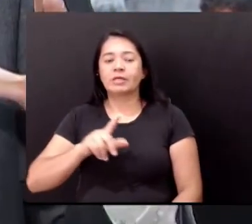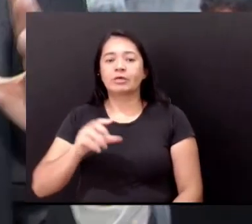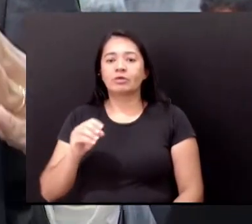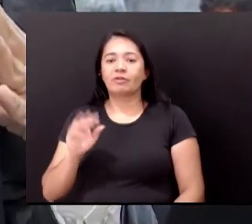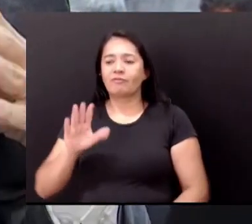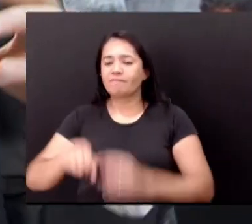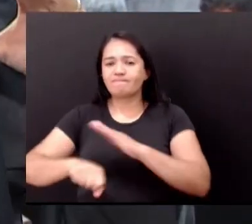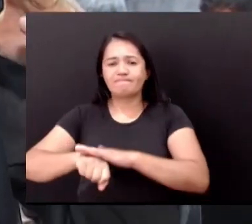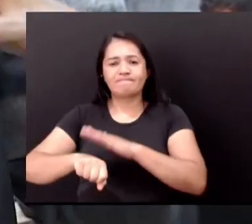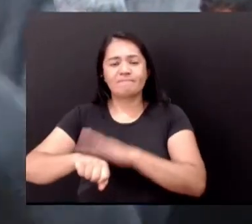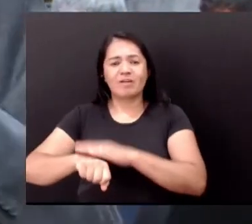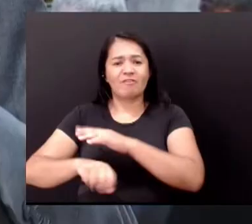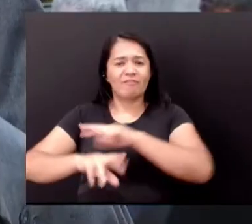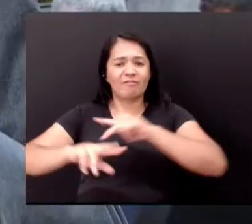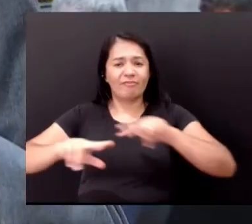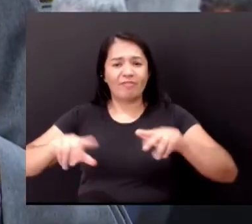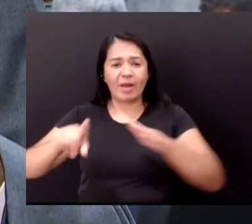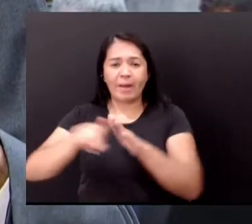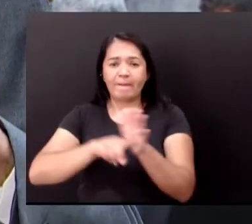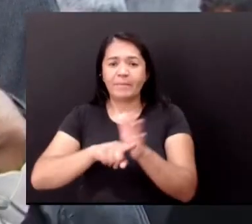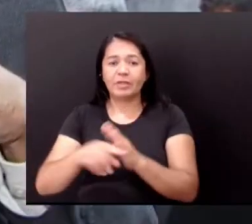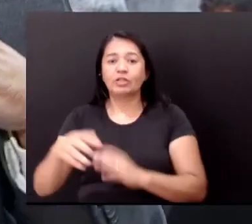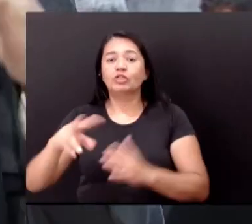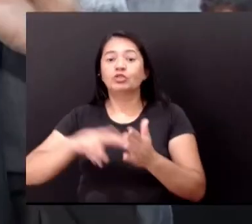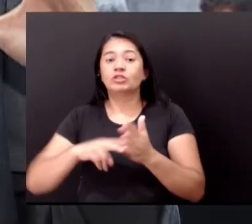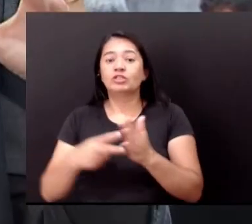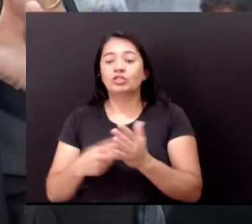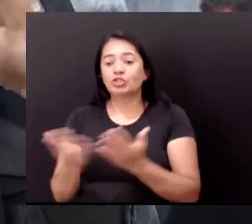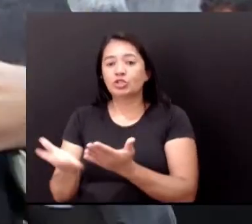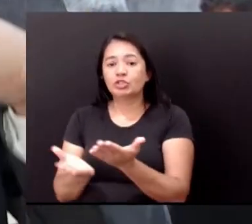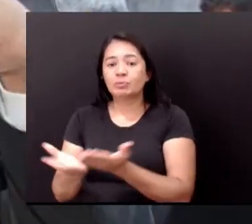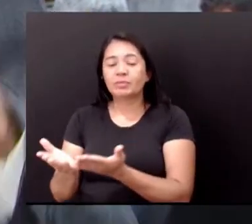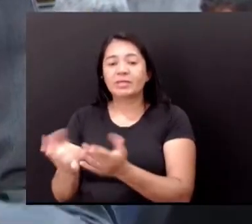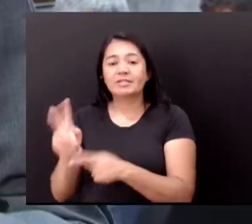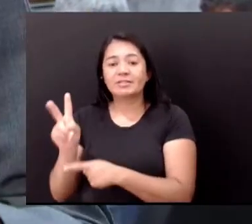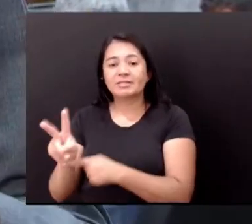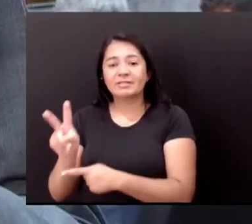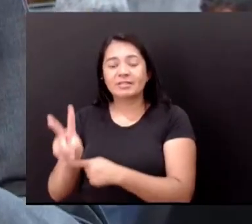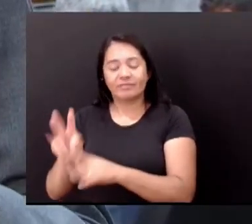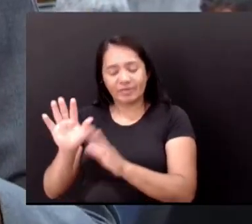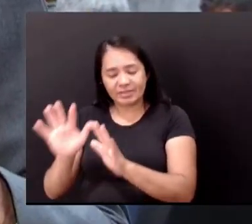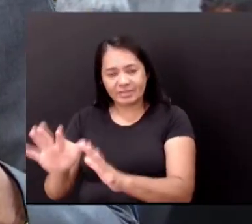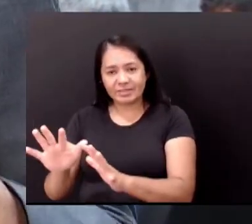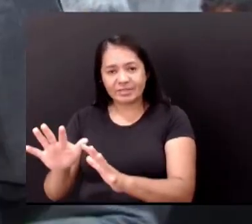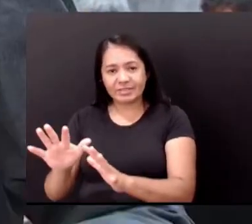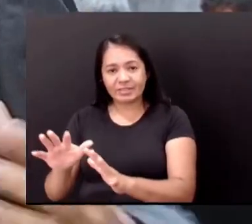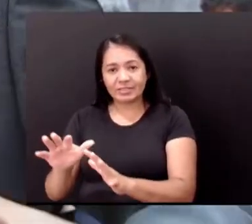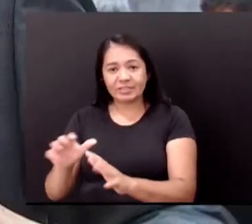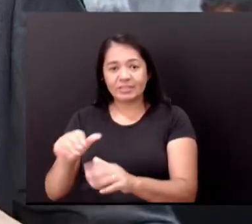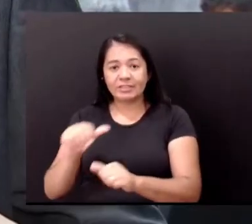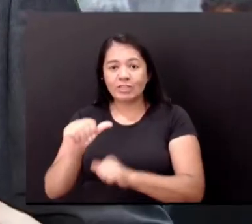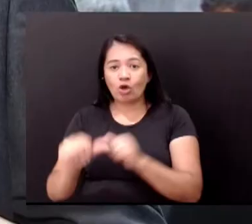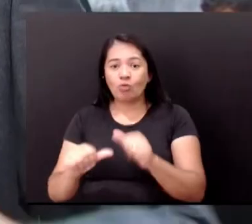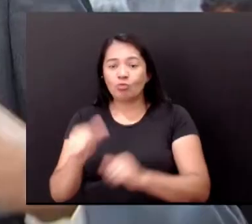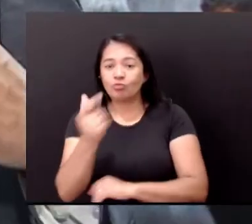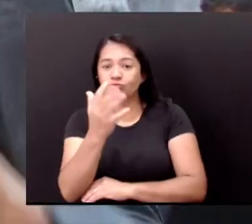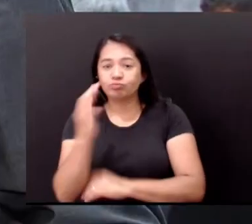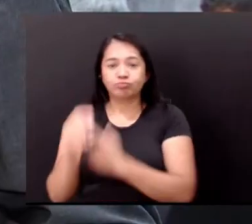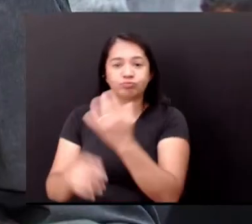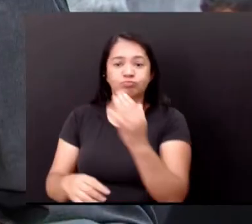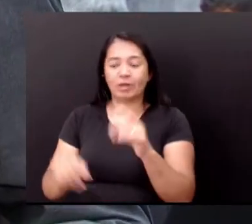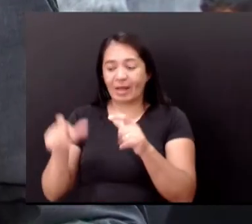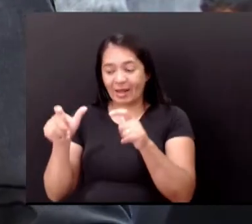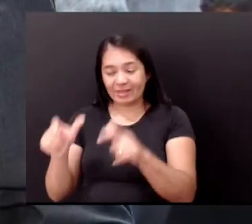e tal. É no sentido de preservação, é no sentido de não mudar a vocação do espaço. Então aquele espaço,